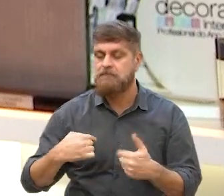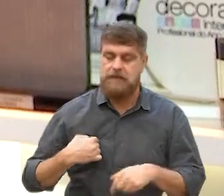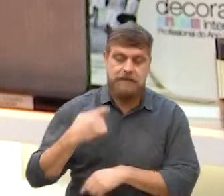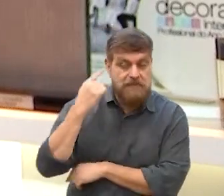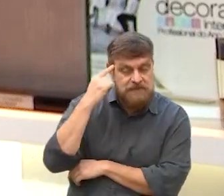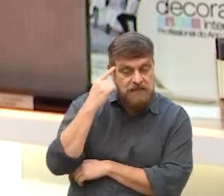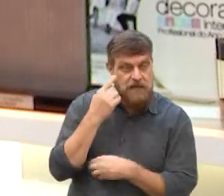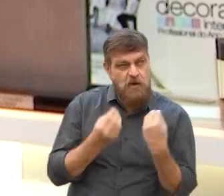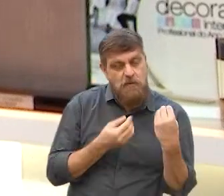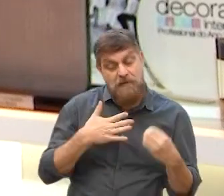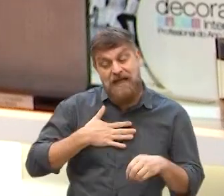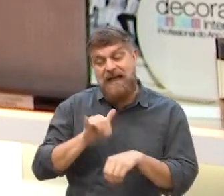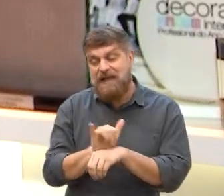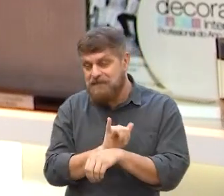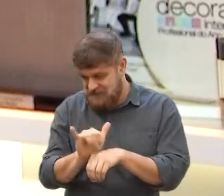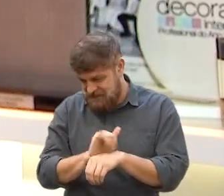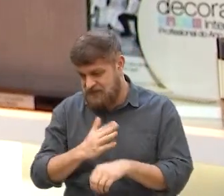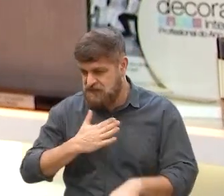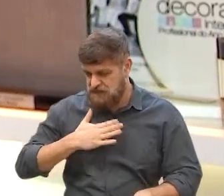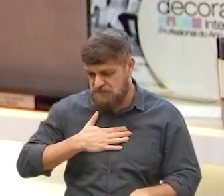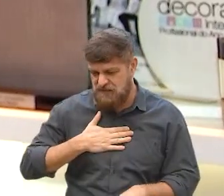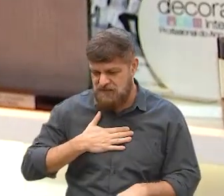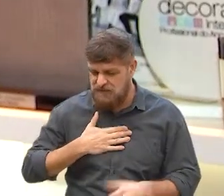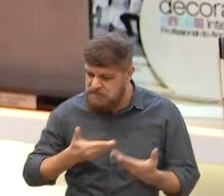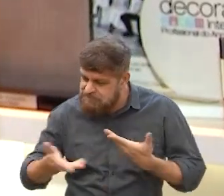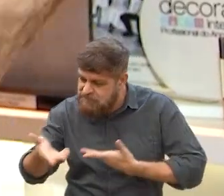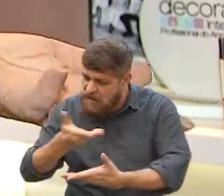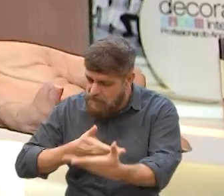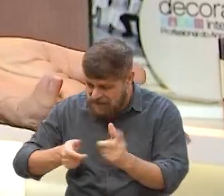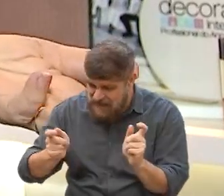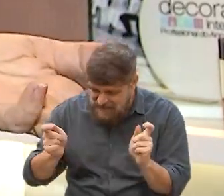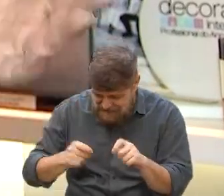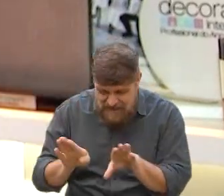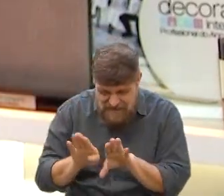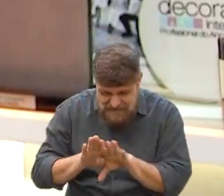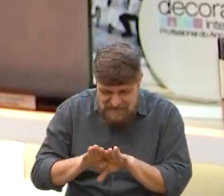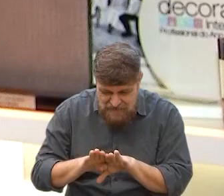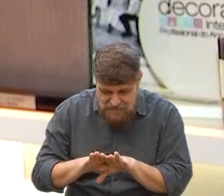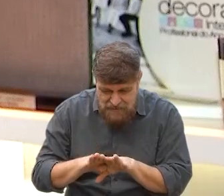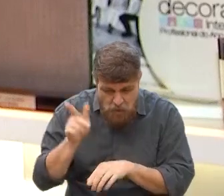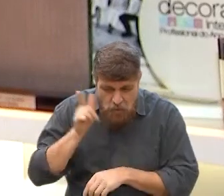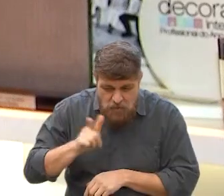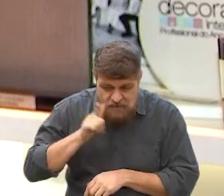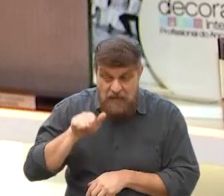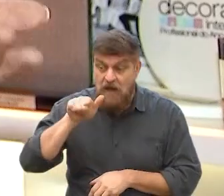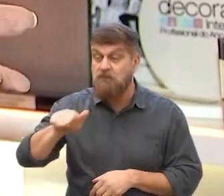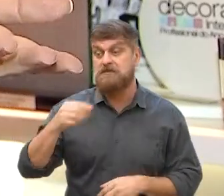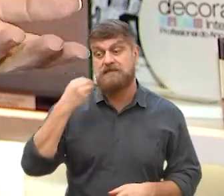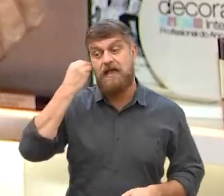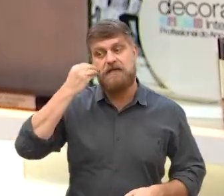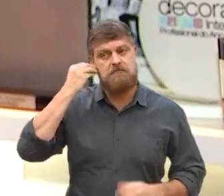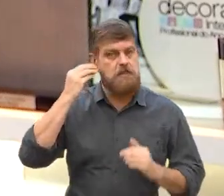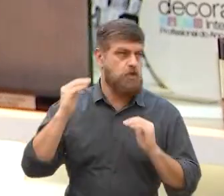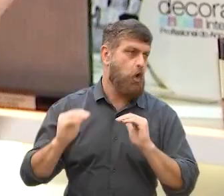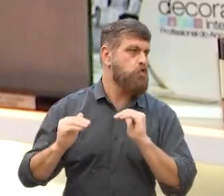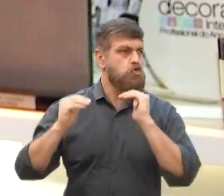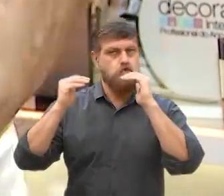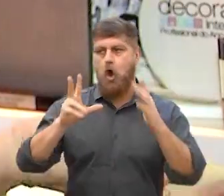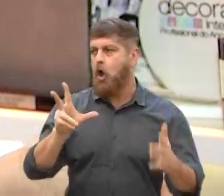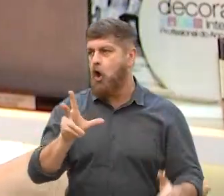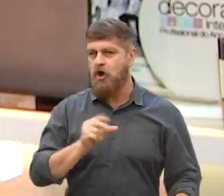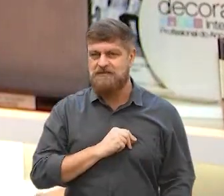fazer determinadas coisas. Foi uma coisa que a gente acabou fazendo porque a gente sentiu a necessidade dos nossos clientes que